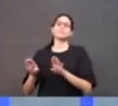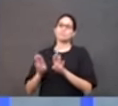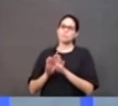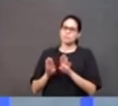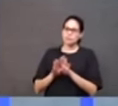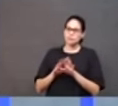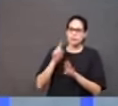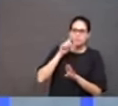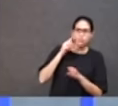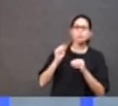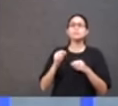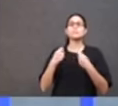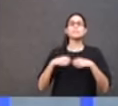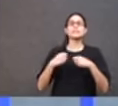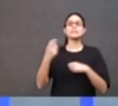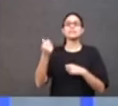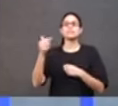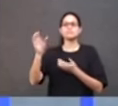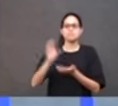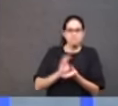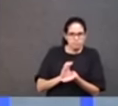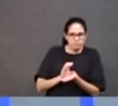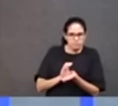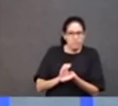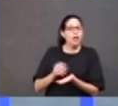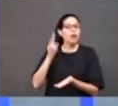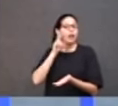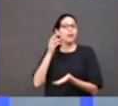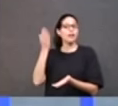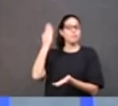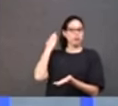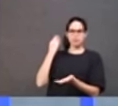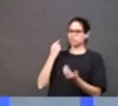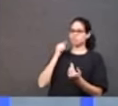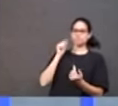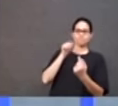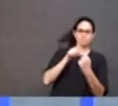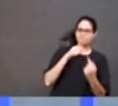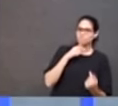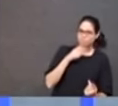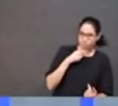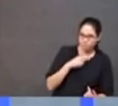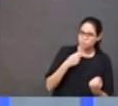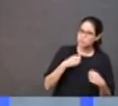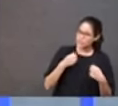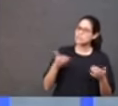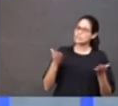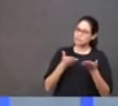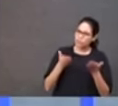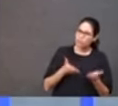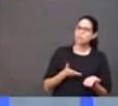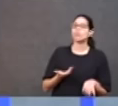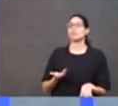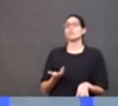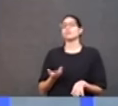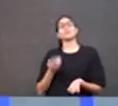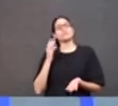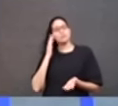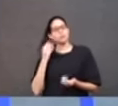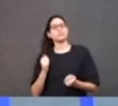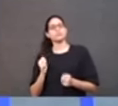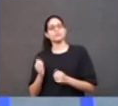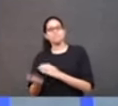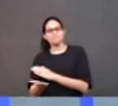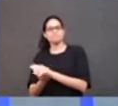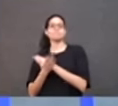novos recursos o cumprimento de metas anteriores. Ou seja, esse é um procedimento, eu creio, que veio auxiliar muito